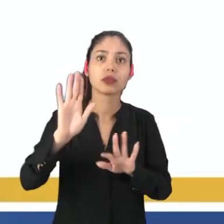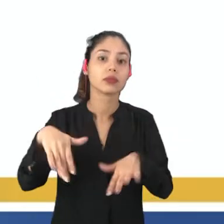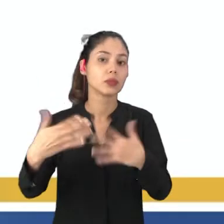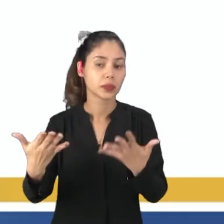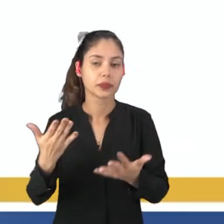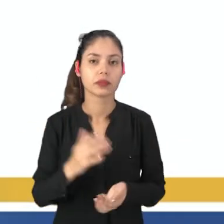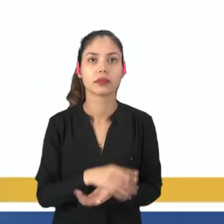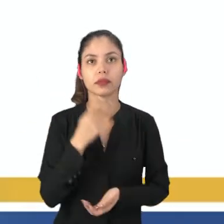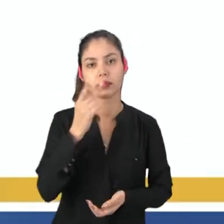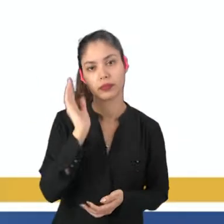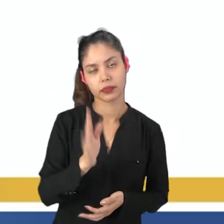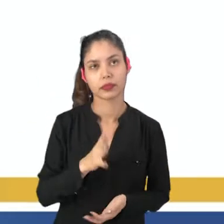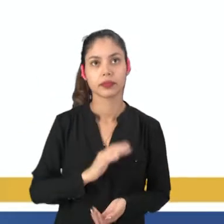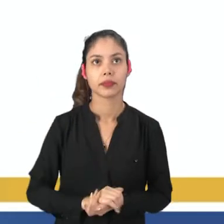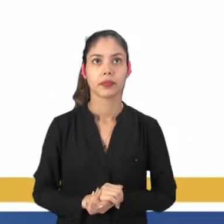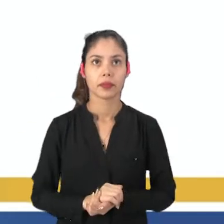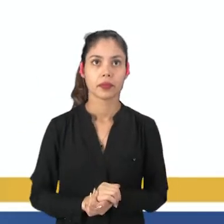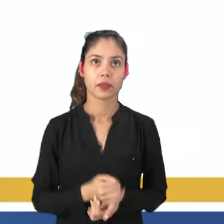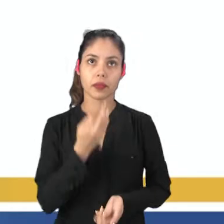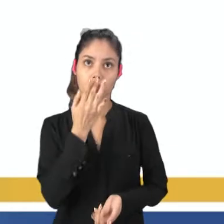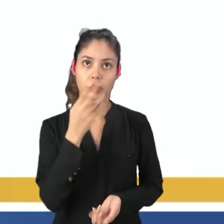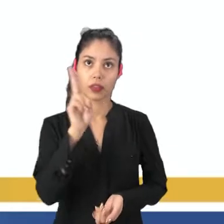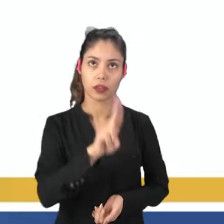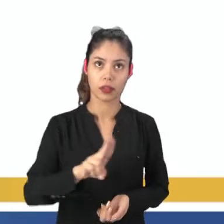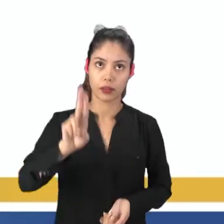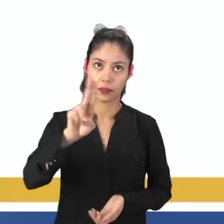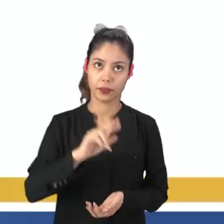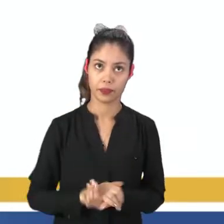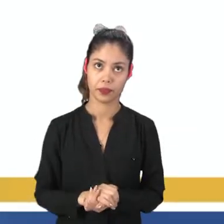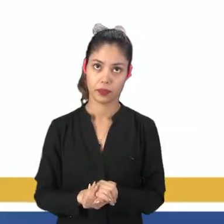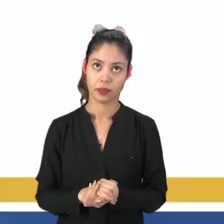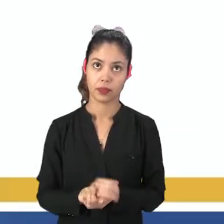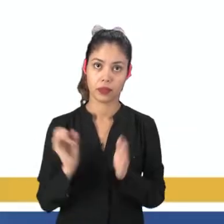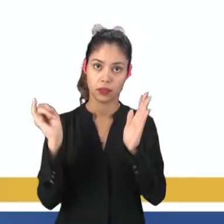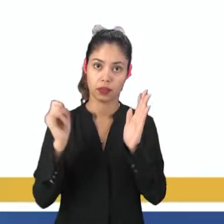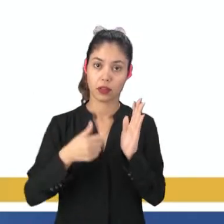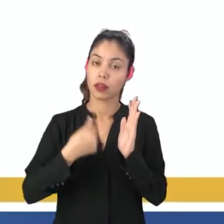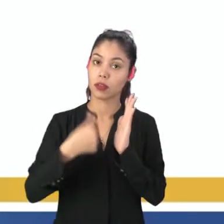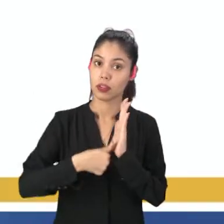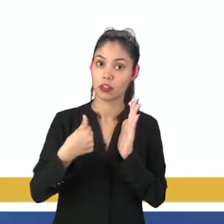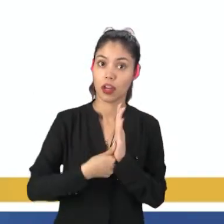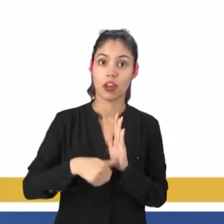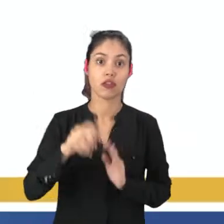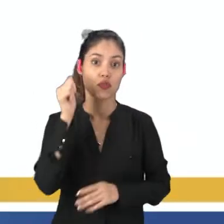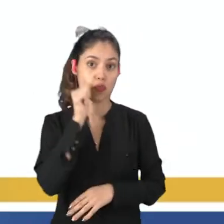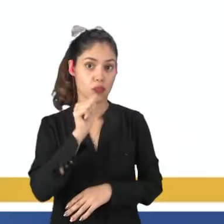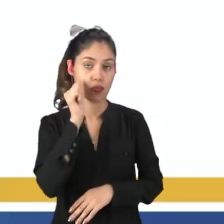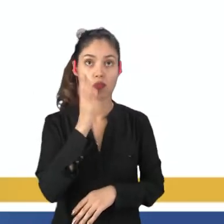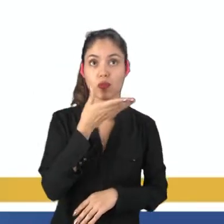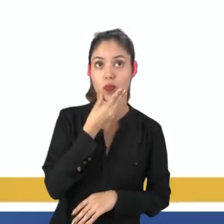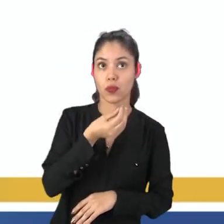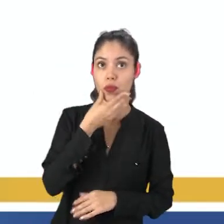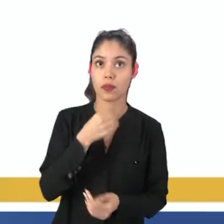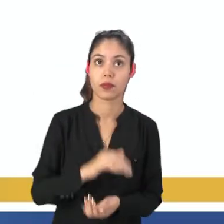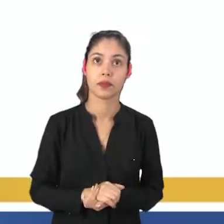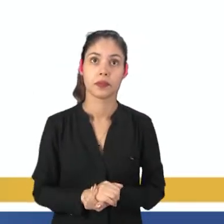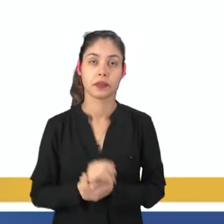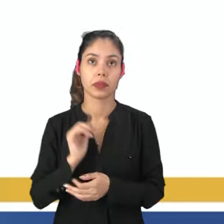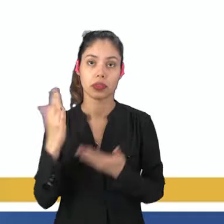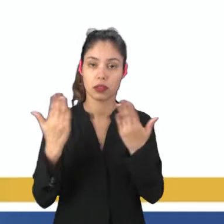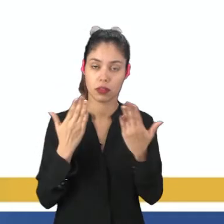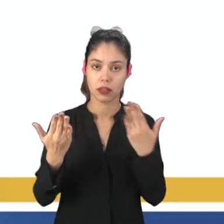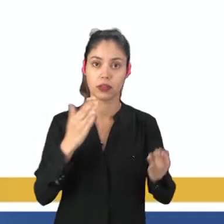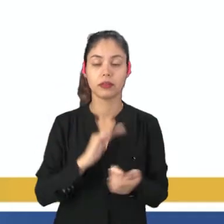já falou sobre isso. As cores utilizadas estão a serviço da identificação com o feminino e o masculino, comumente